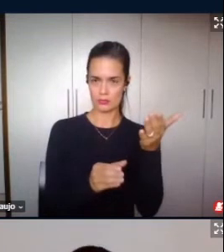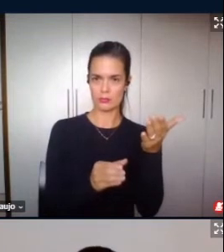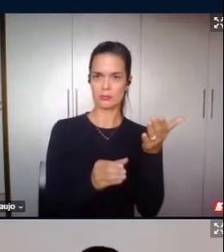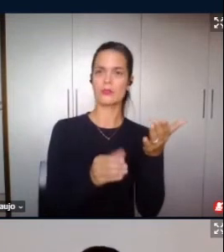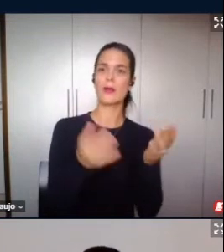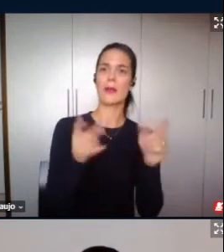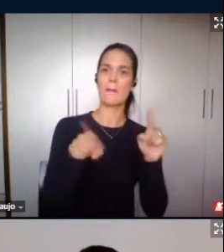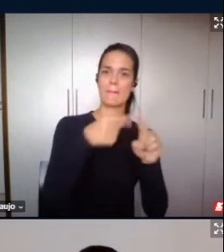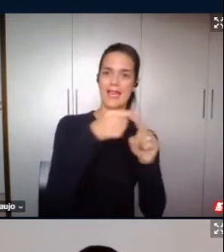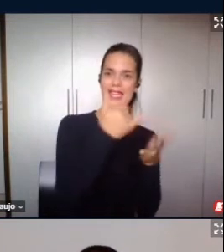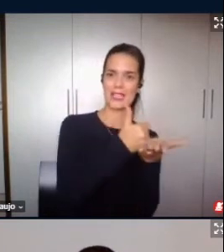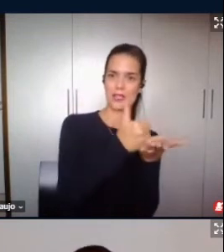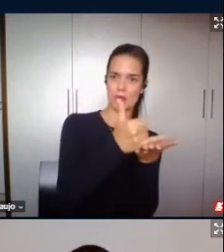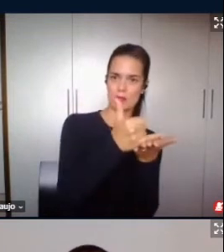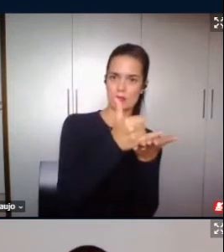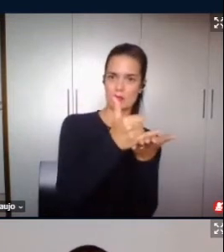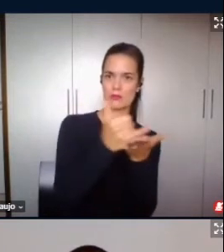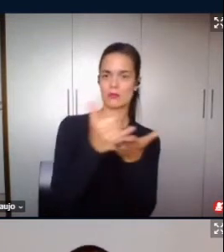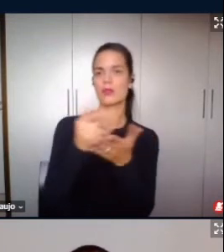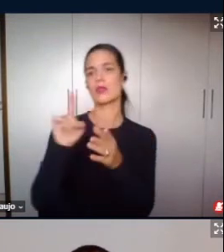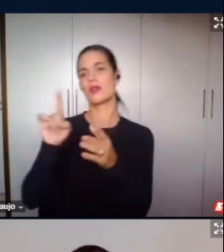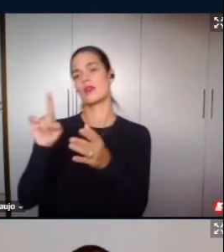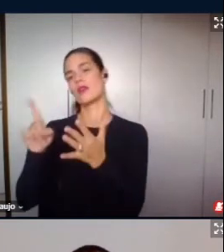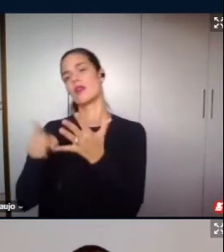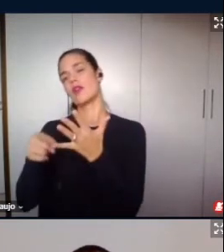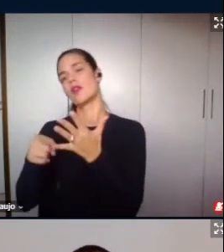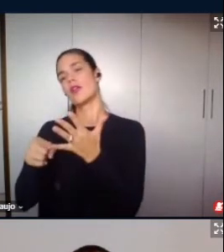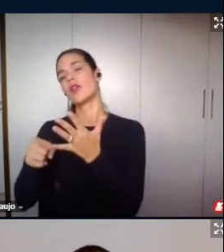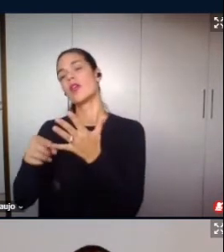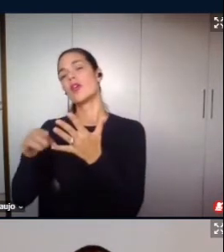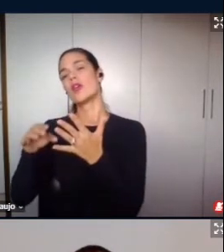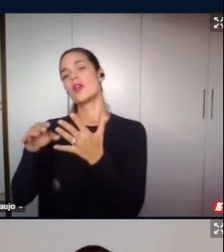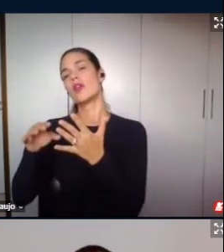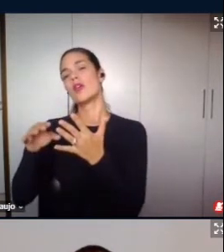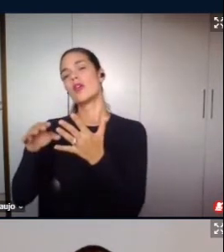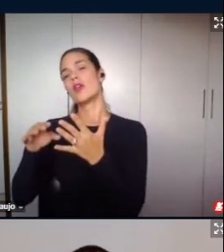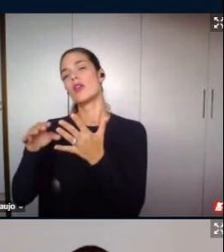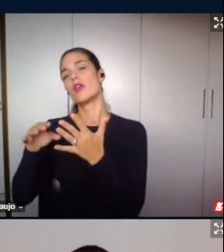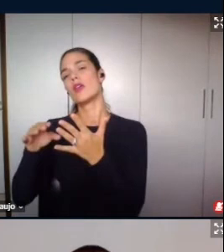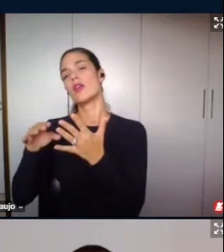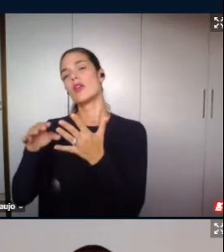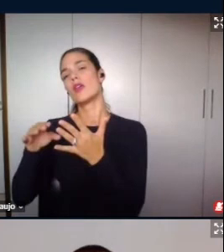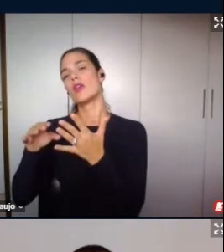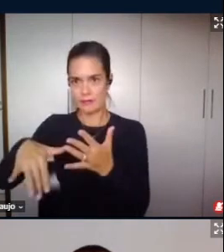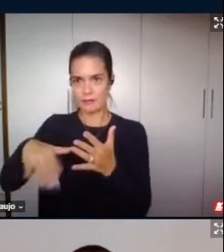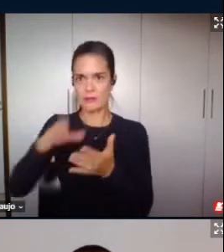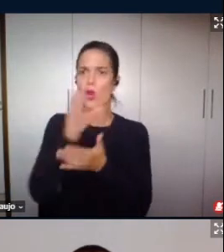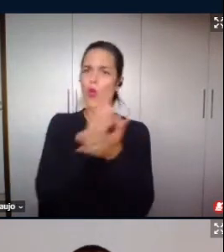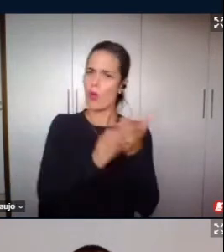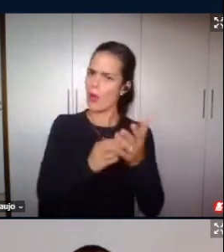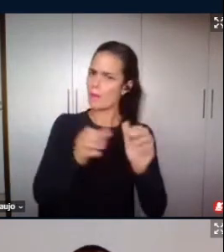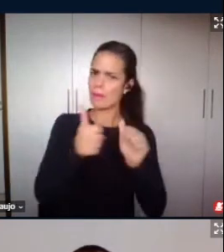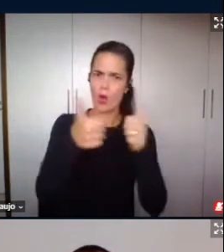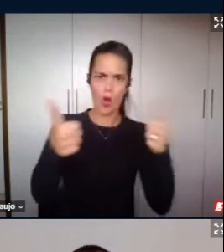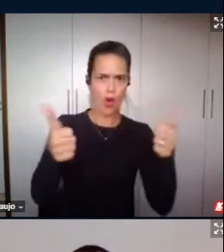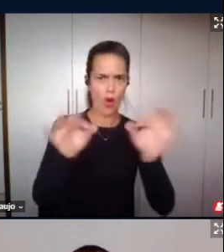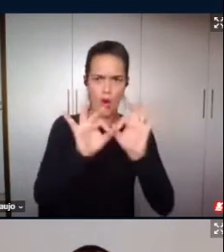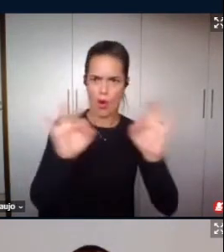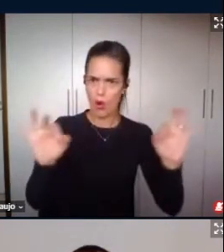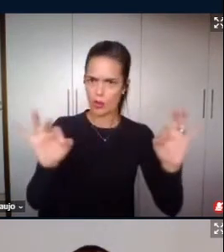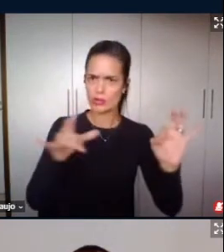introdução e com as considerações finais, né? Eu acho que os capítulos estão muito bem distribuídos e tem